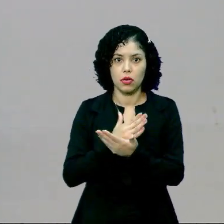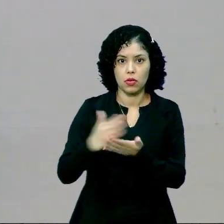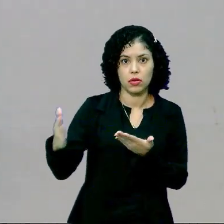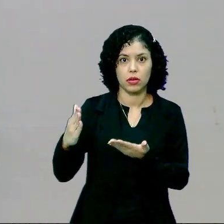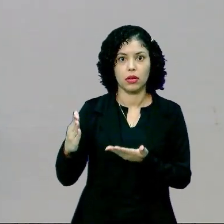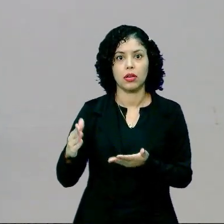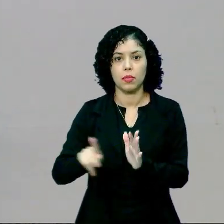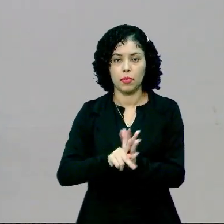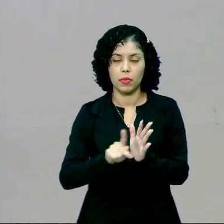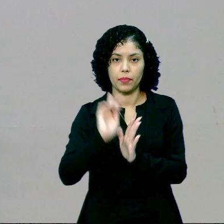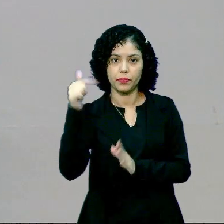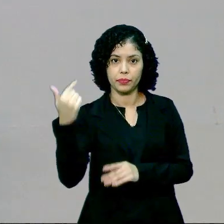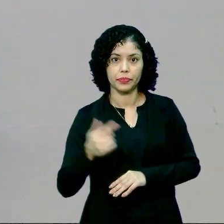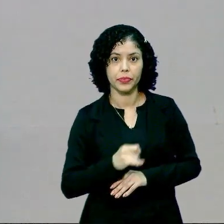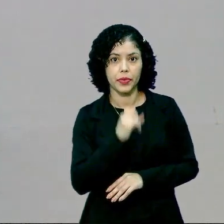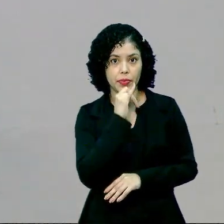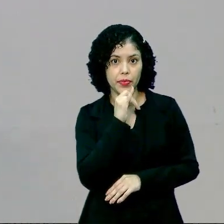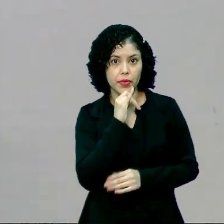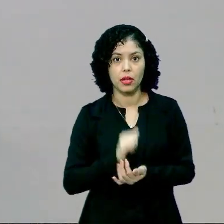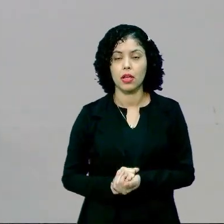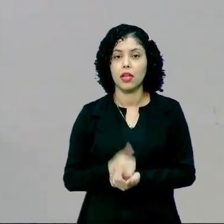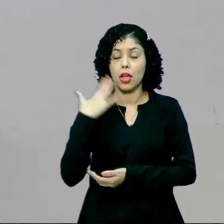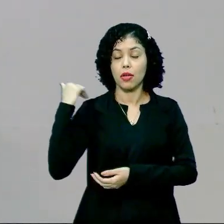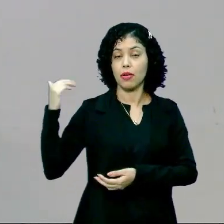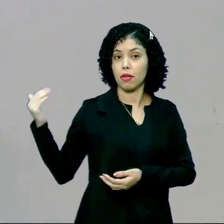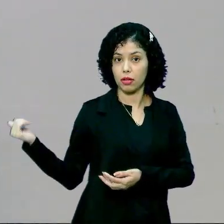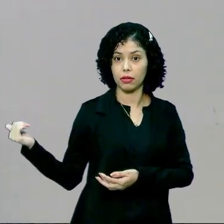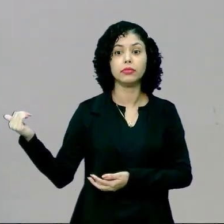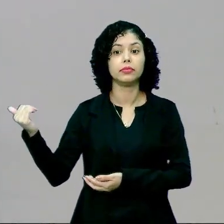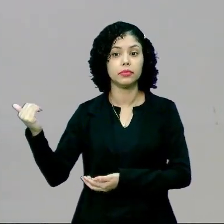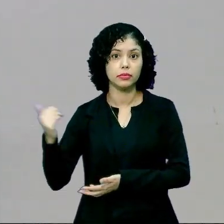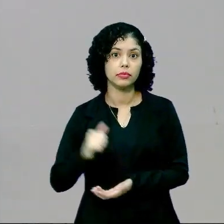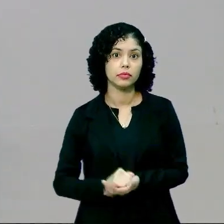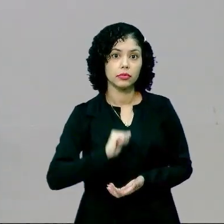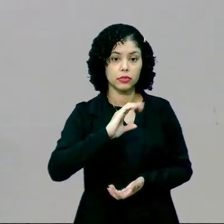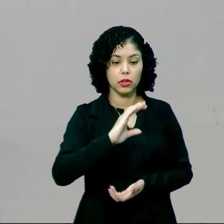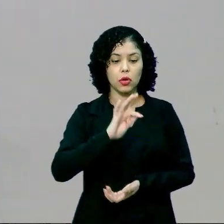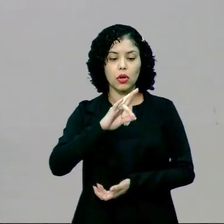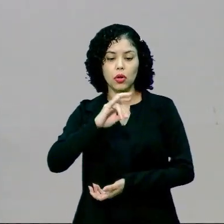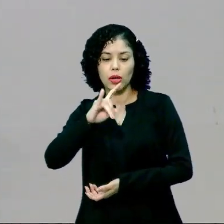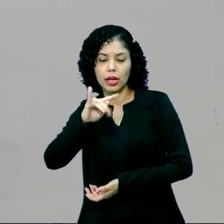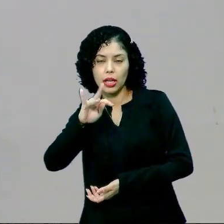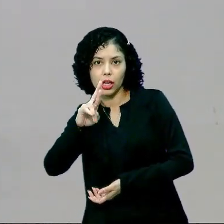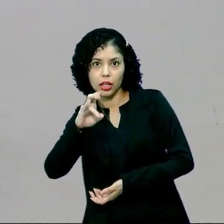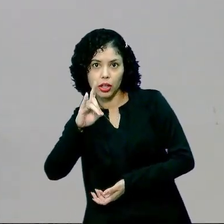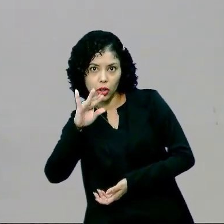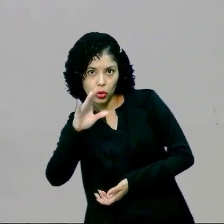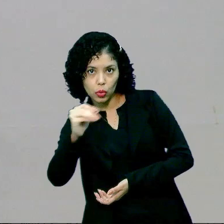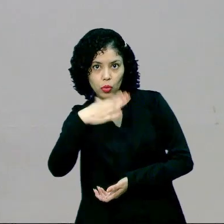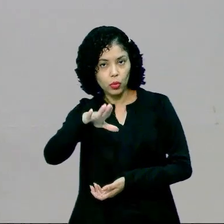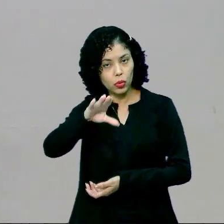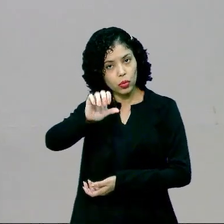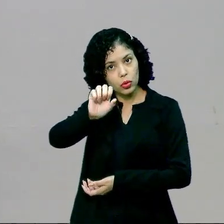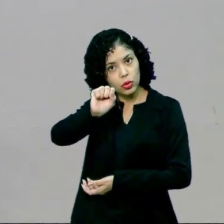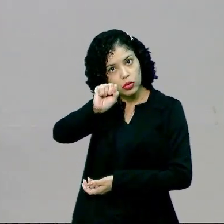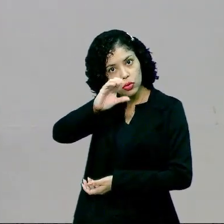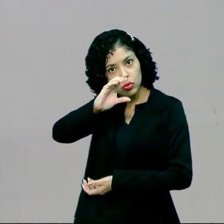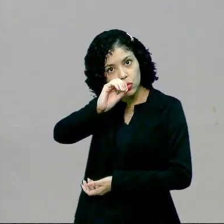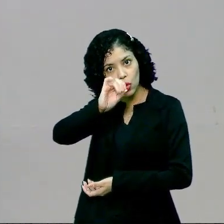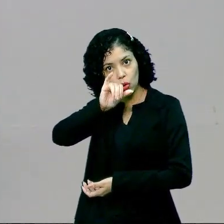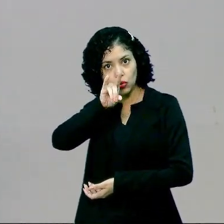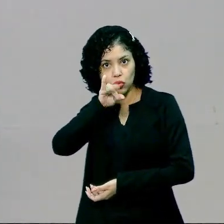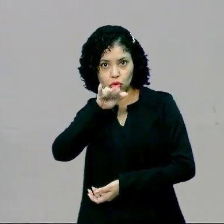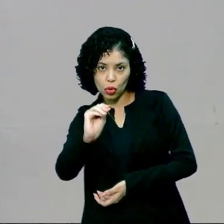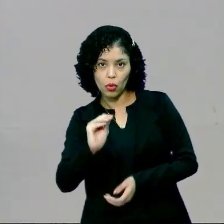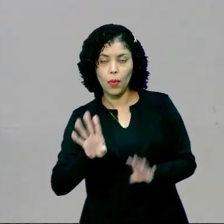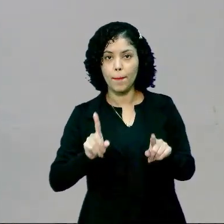prepulsores dos sais por exemplo o sal mais famoso que nós conhecemos é o cloreto de sódio porque cloreto de sódio porque ele